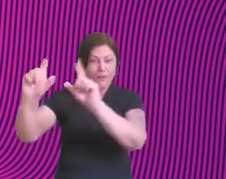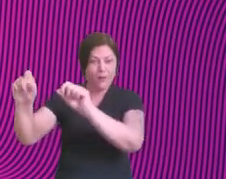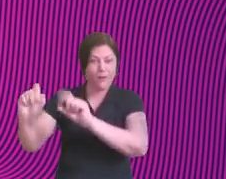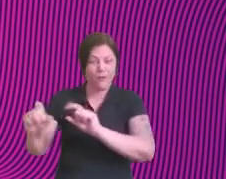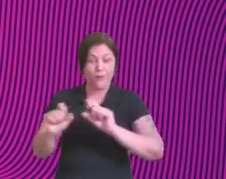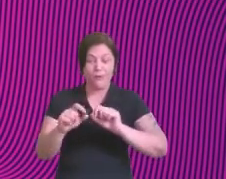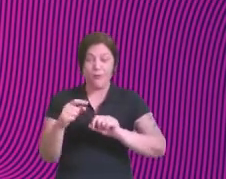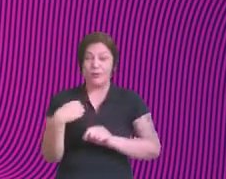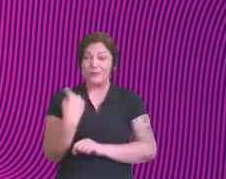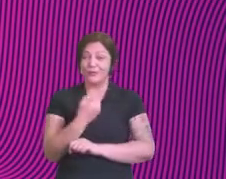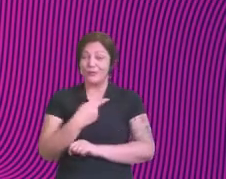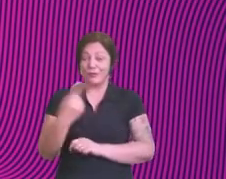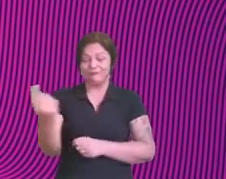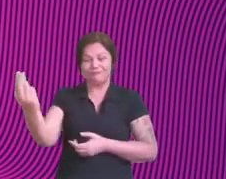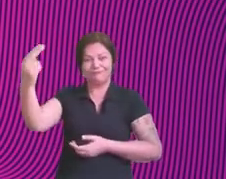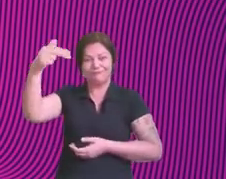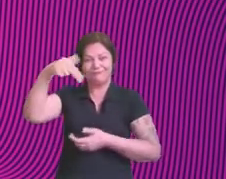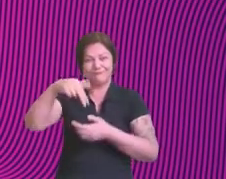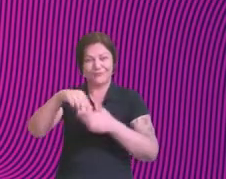né?